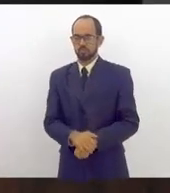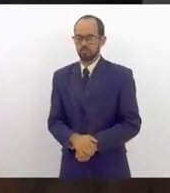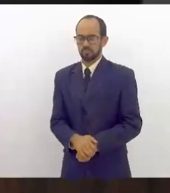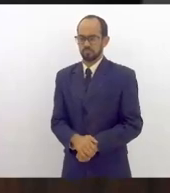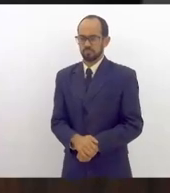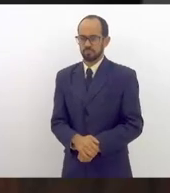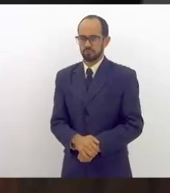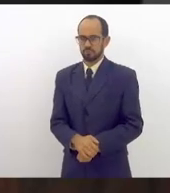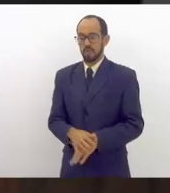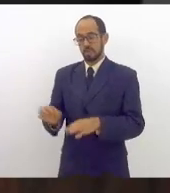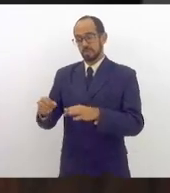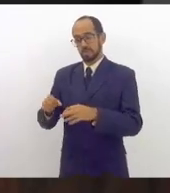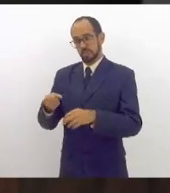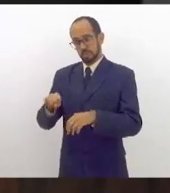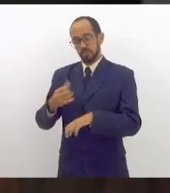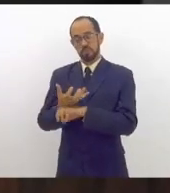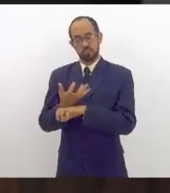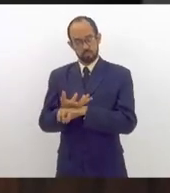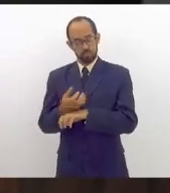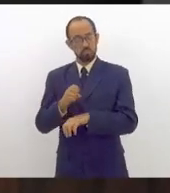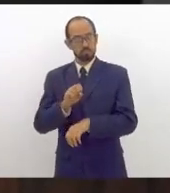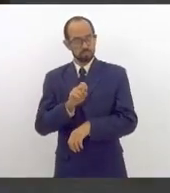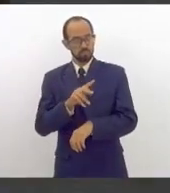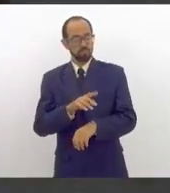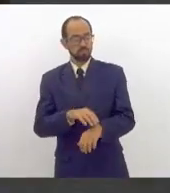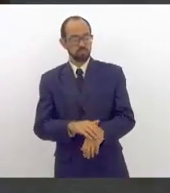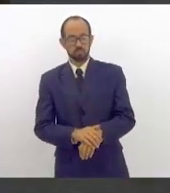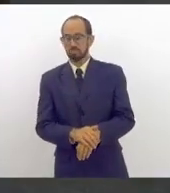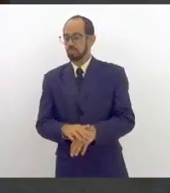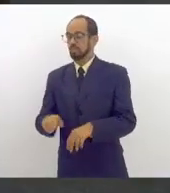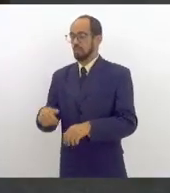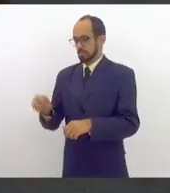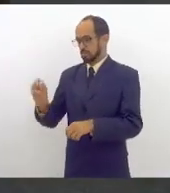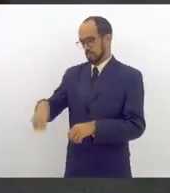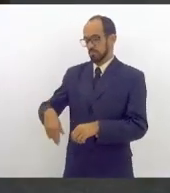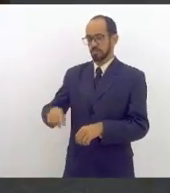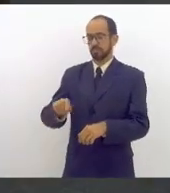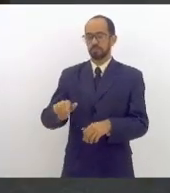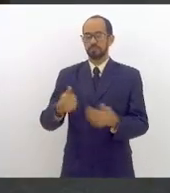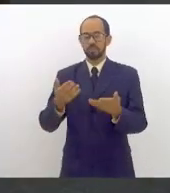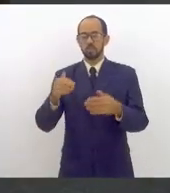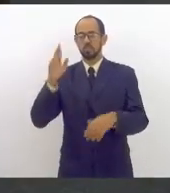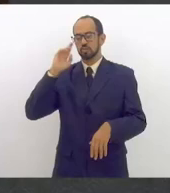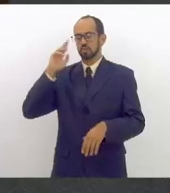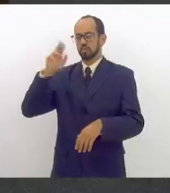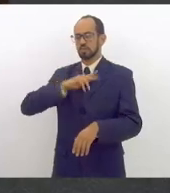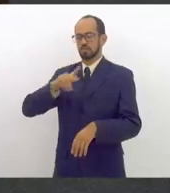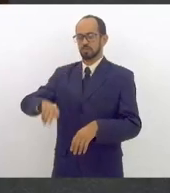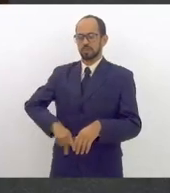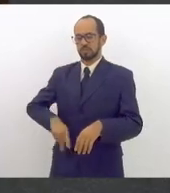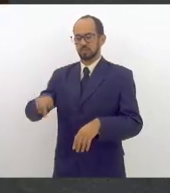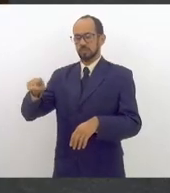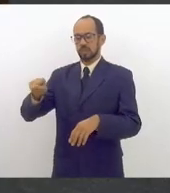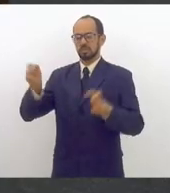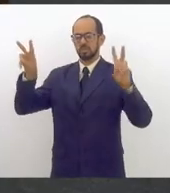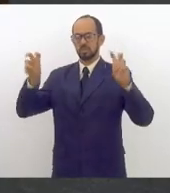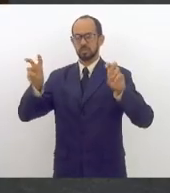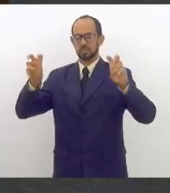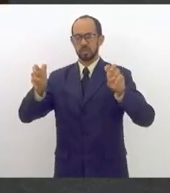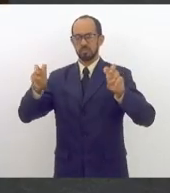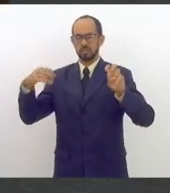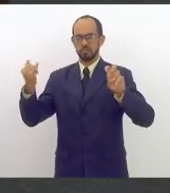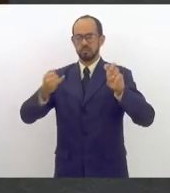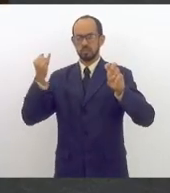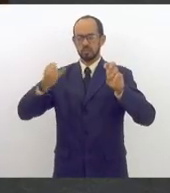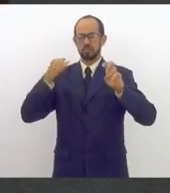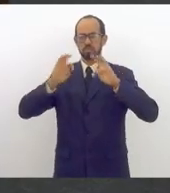for sobre a matéria da pauta. É sobre a matéria. Ok. Senhor presidente, esse tema é um tema muito caro para toda a